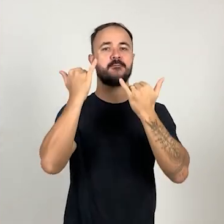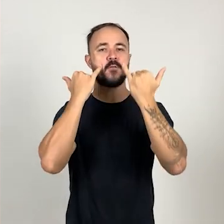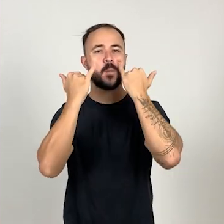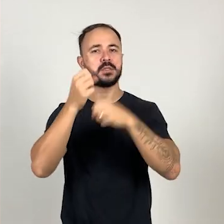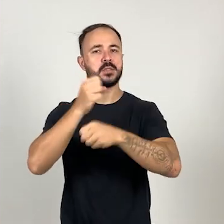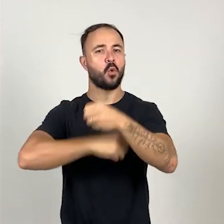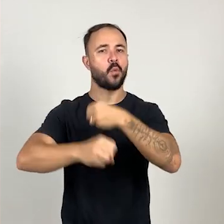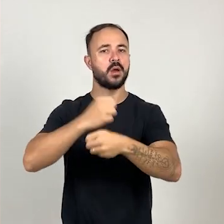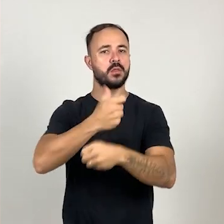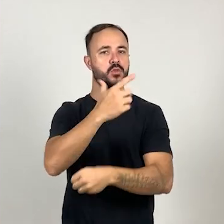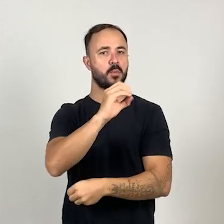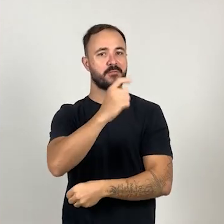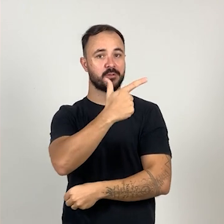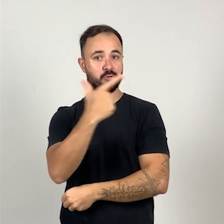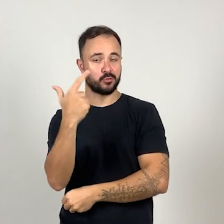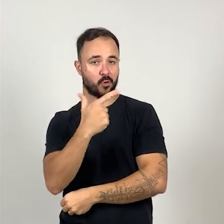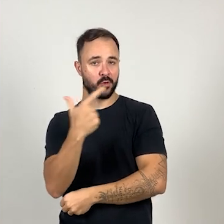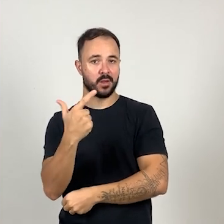2022,